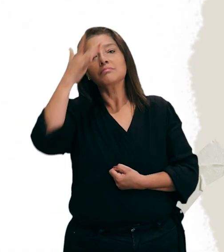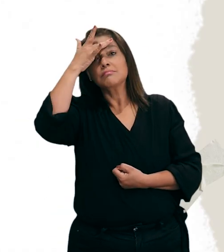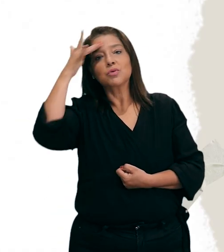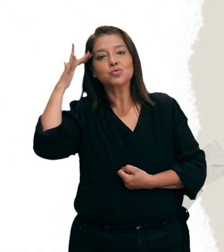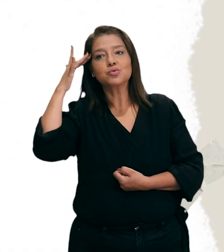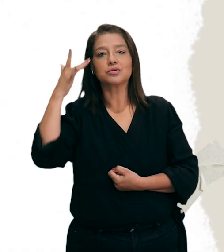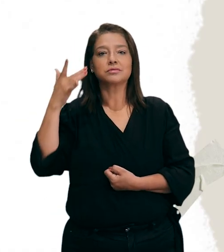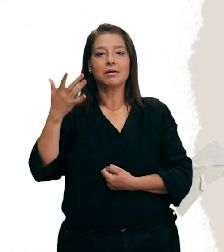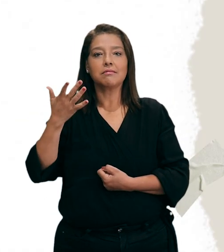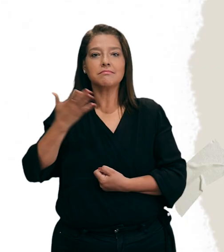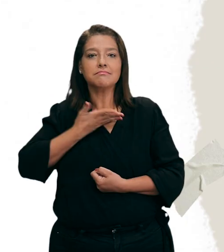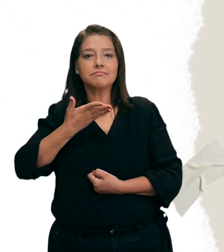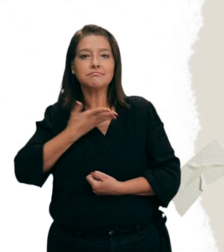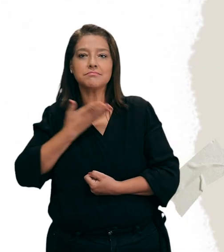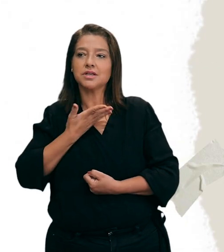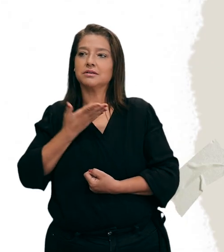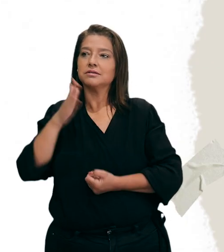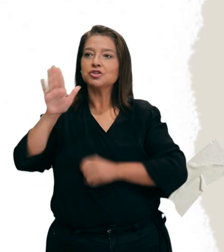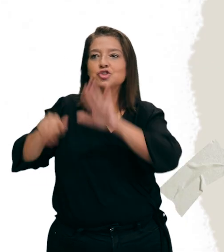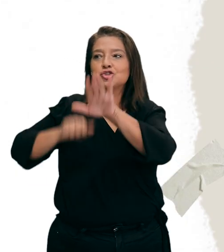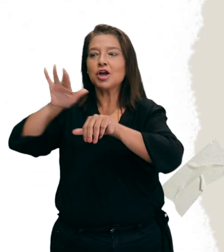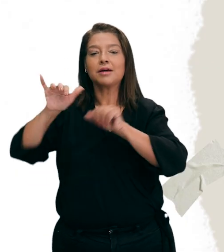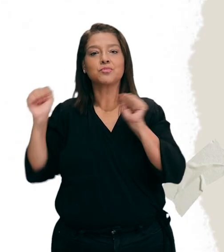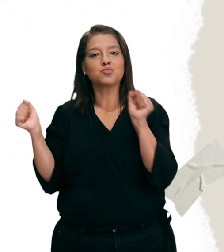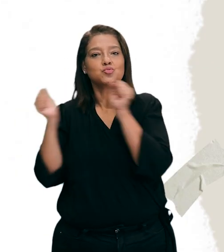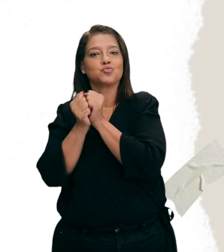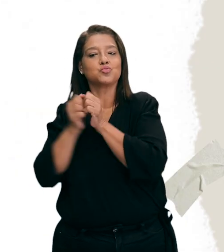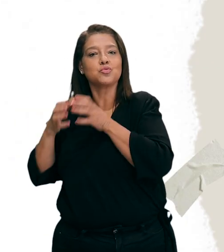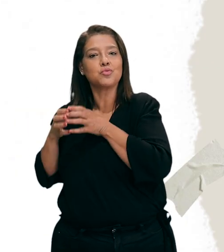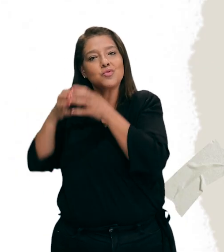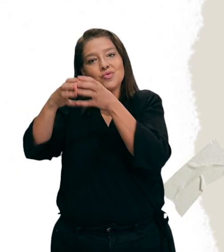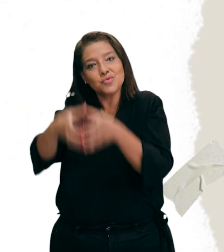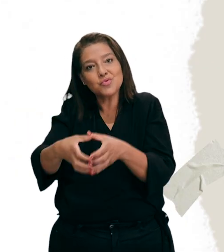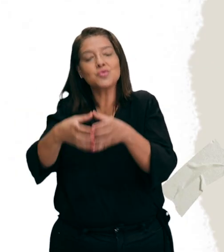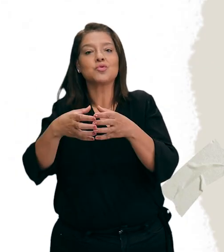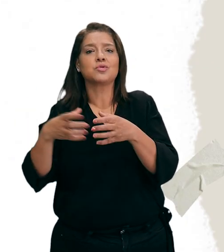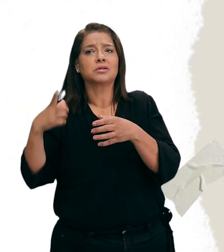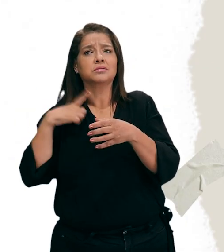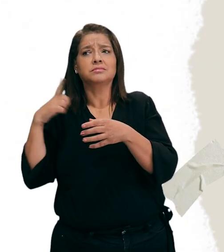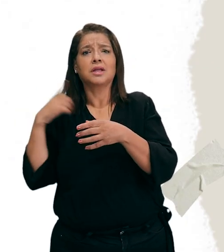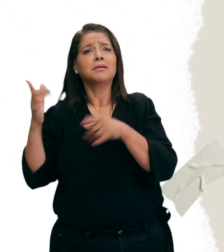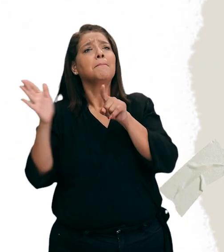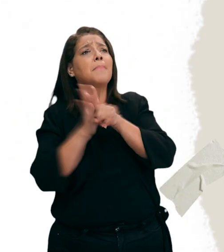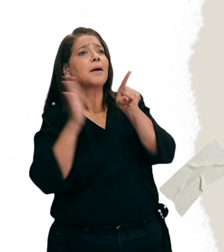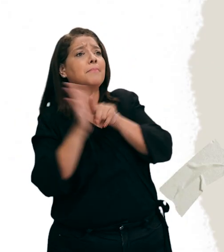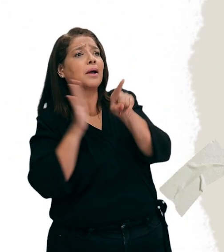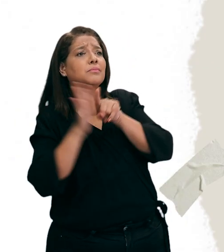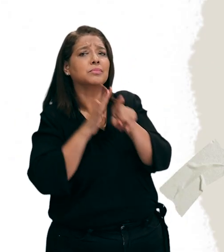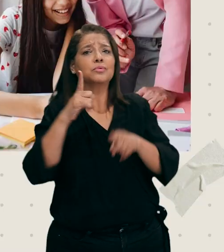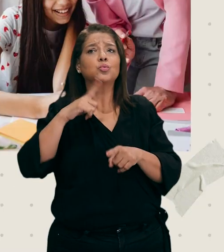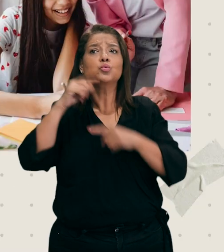foram virando o cenário de uma aventura que prometia mais perguntas do que respostas.